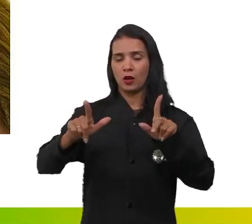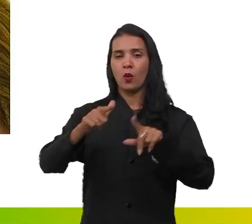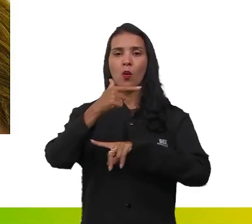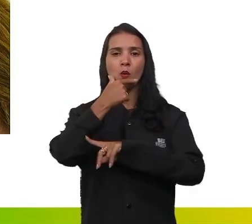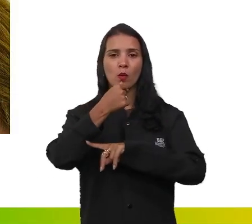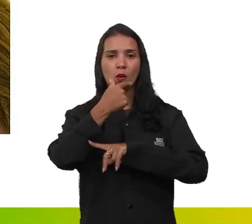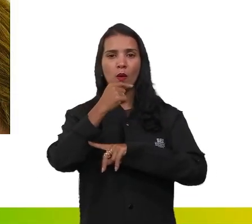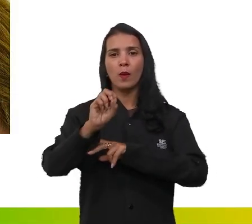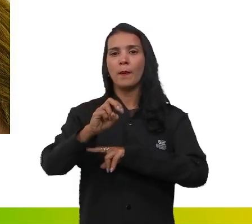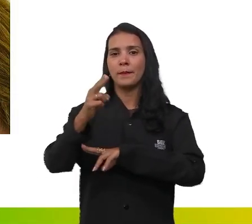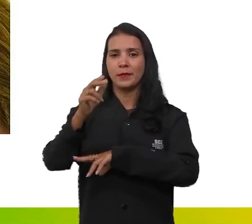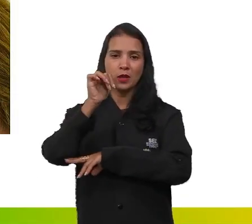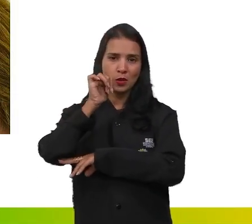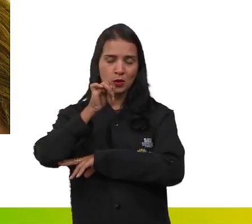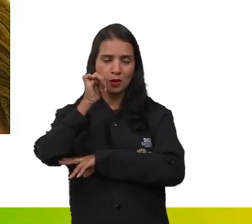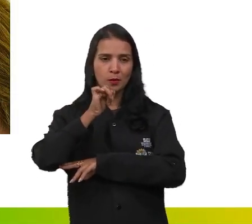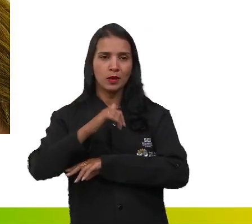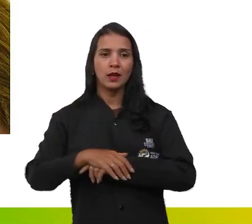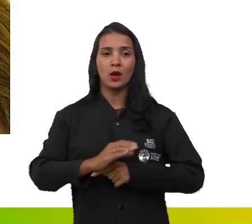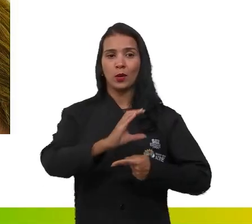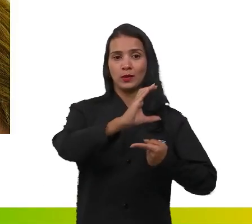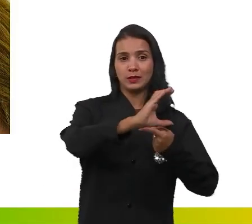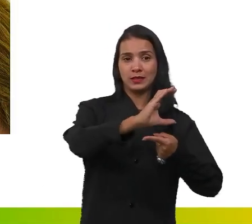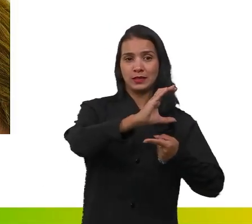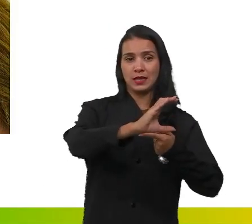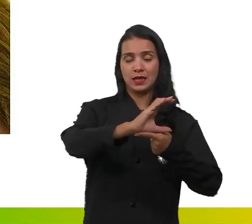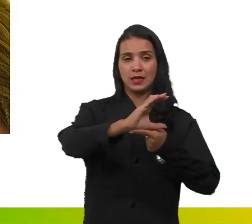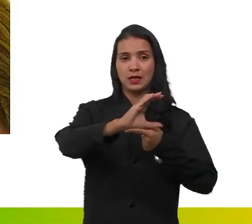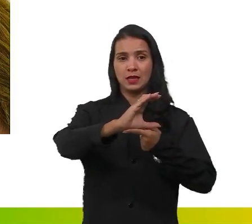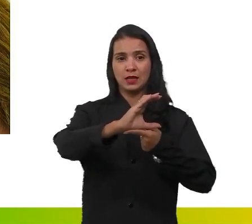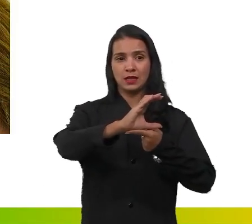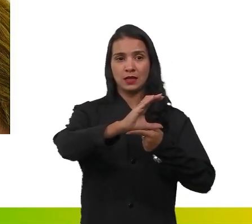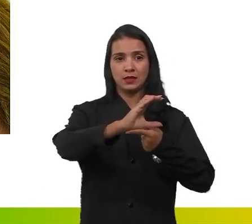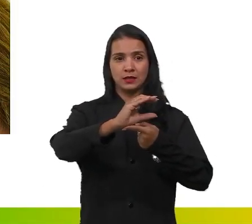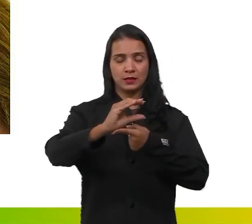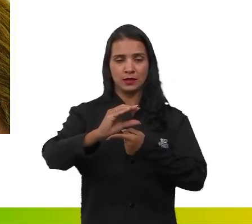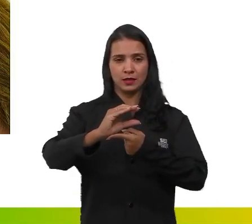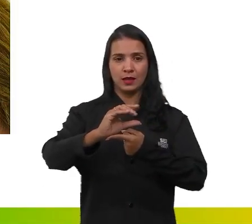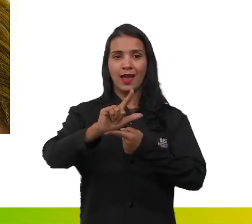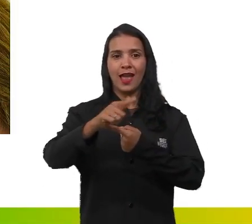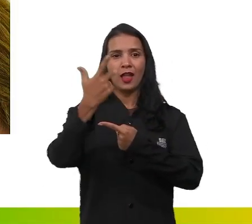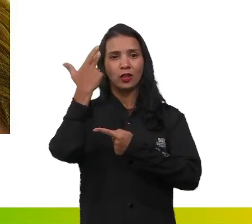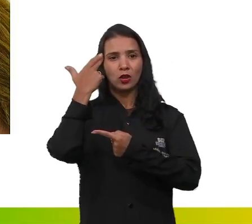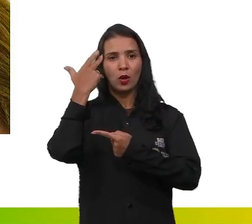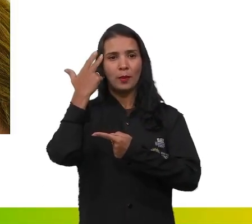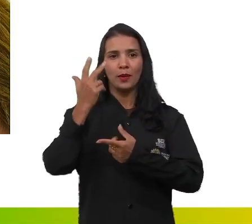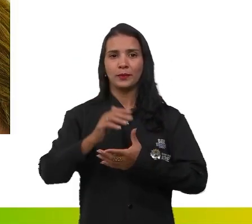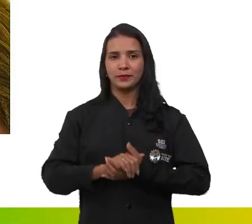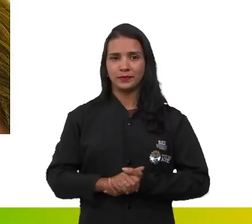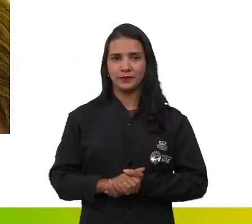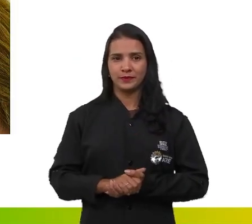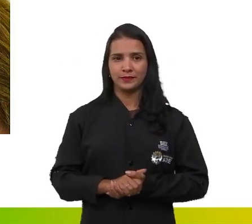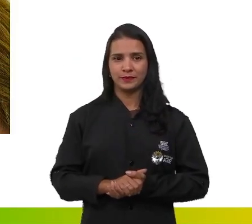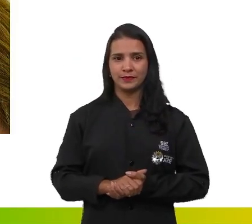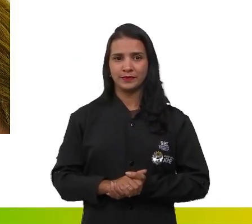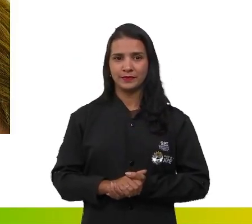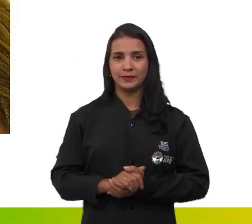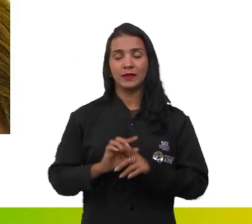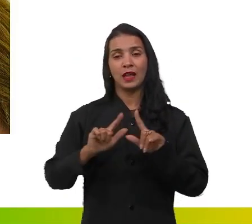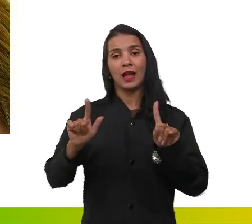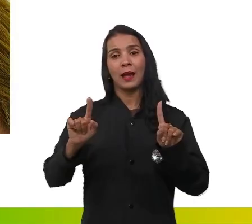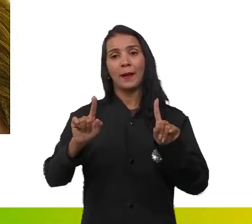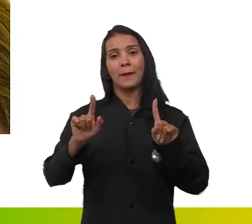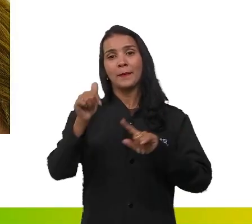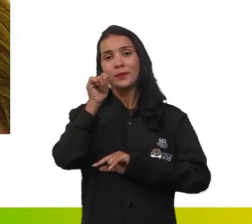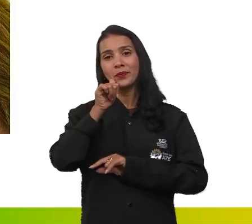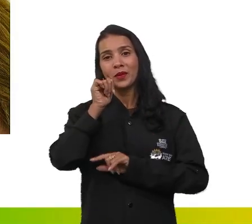nele. E no Czinho, eu tô dizendo que ele é normal, tá? Já na mulher funciona diferente.